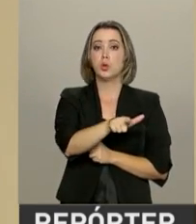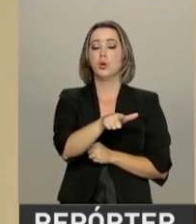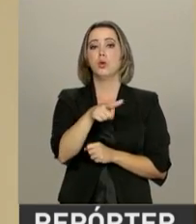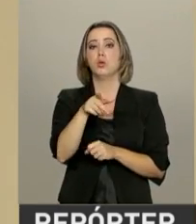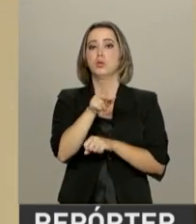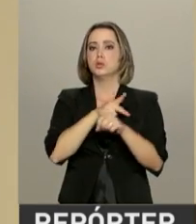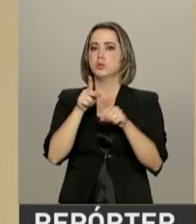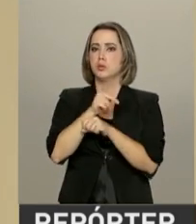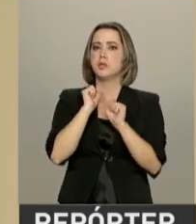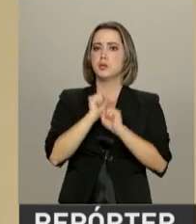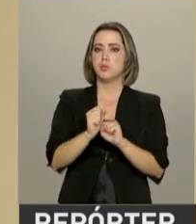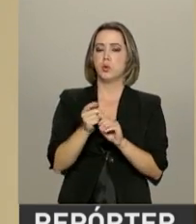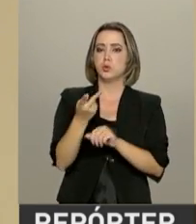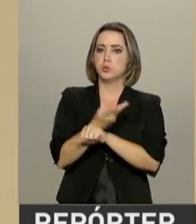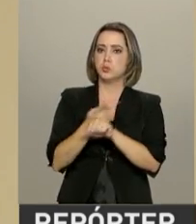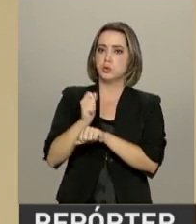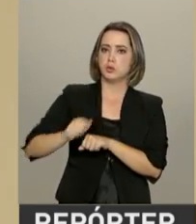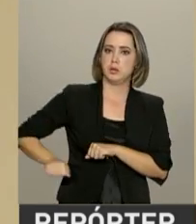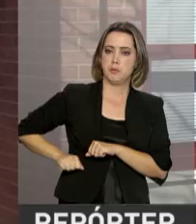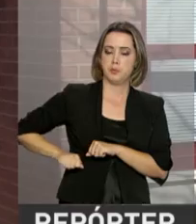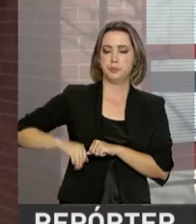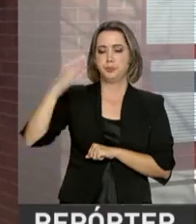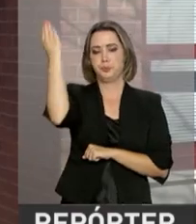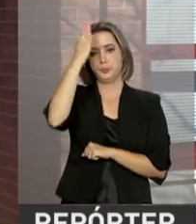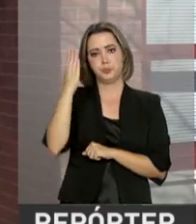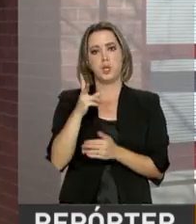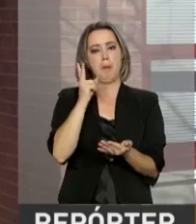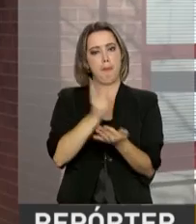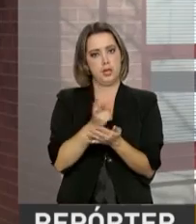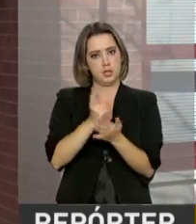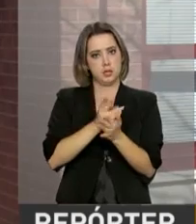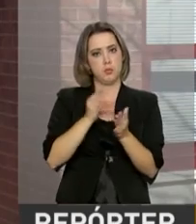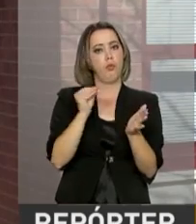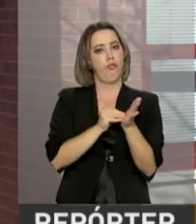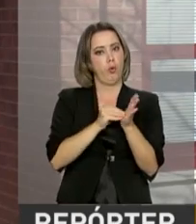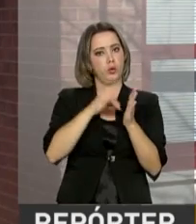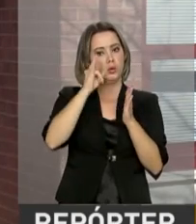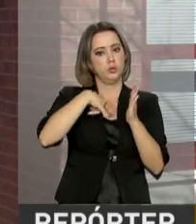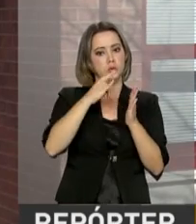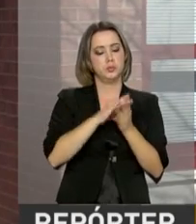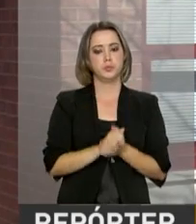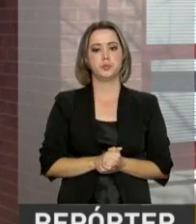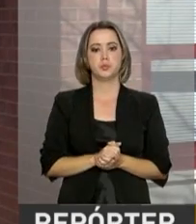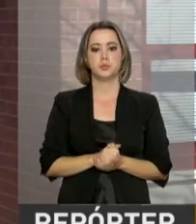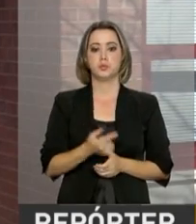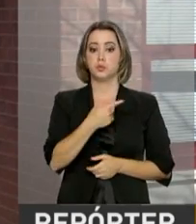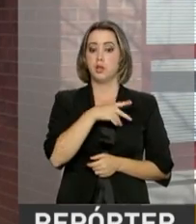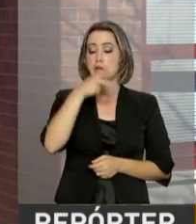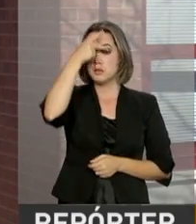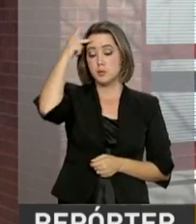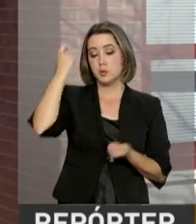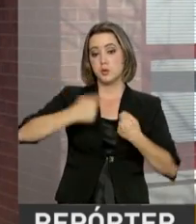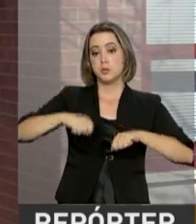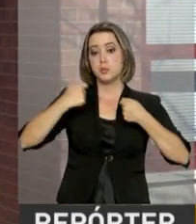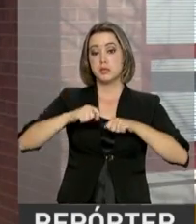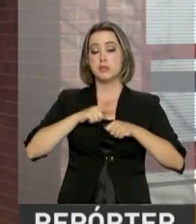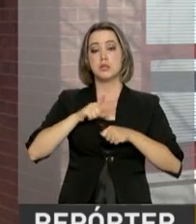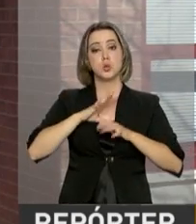de estar em situação legal ou irregular. As pessoas têm que estar preparadas com toda a documentação, com a informação,